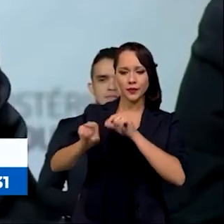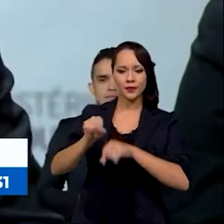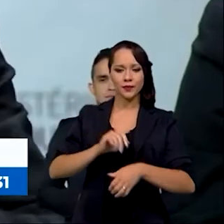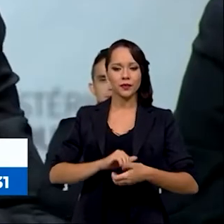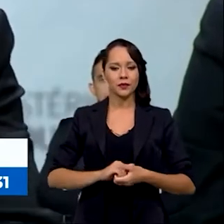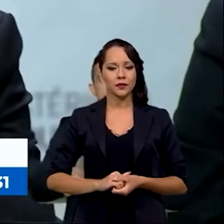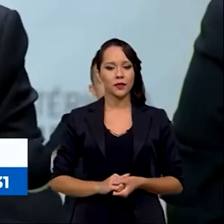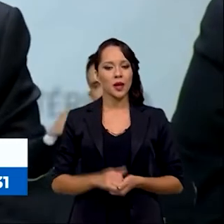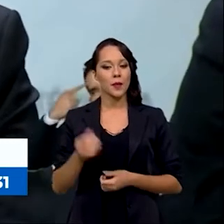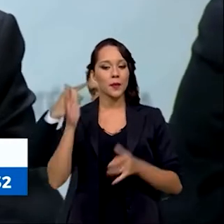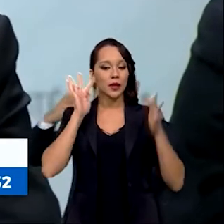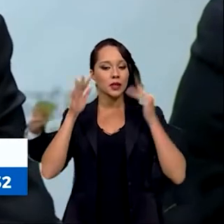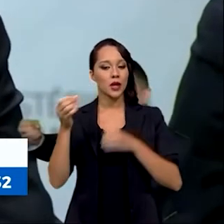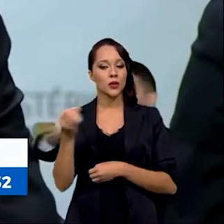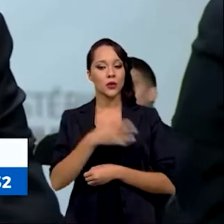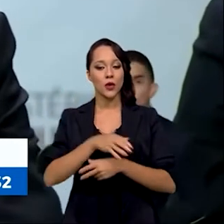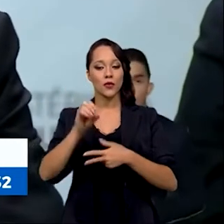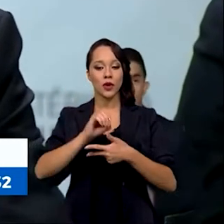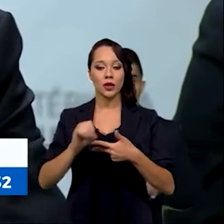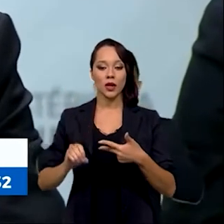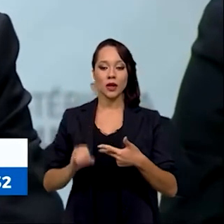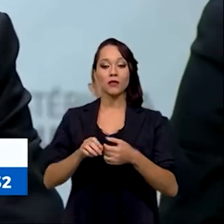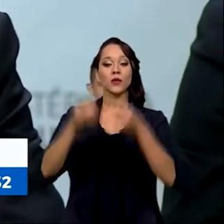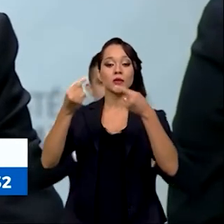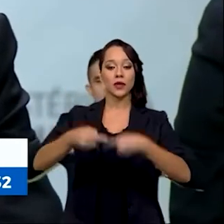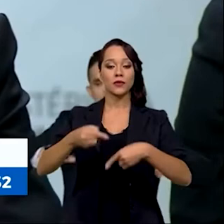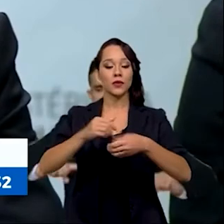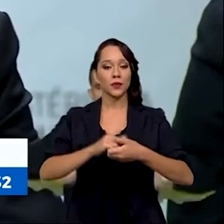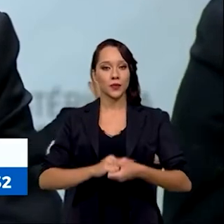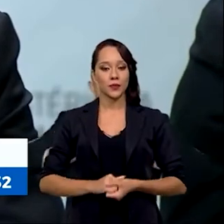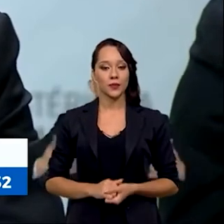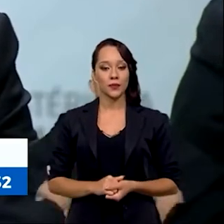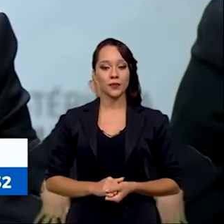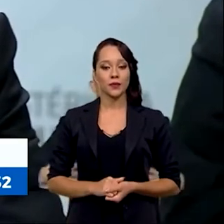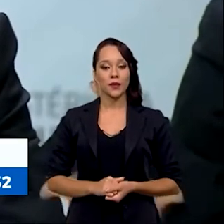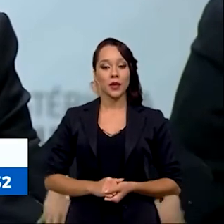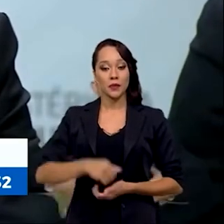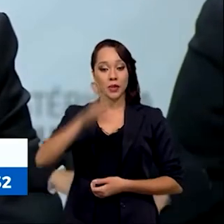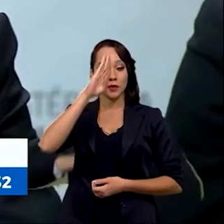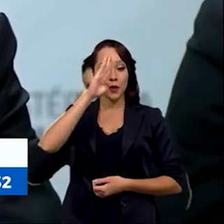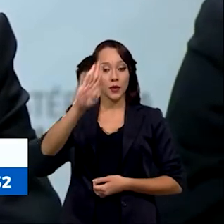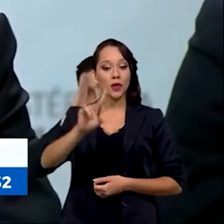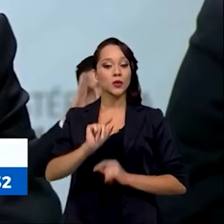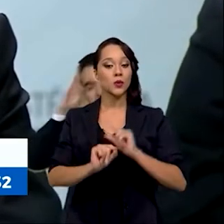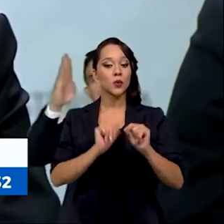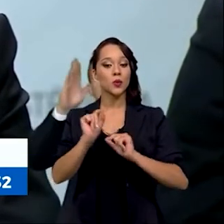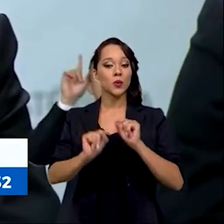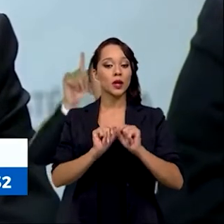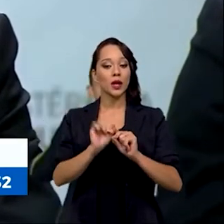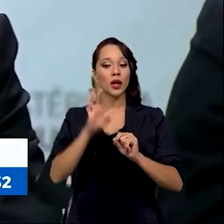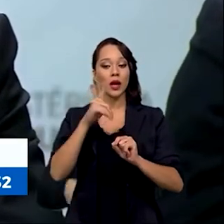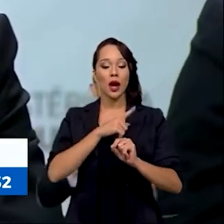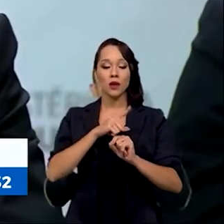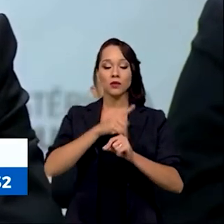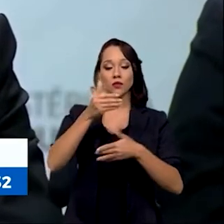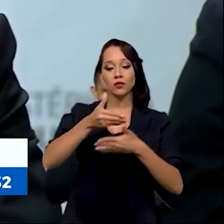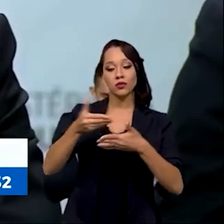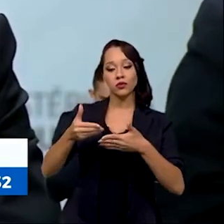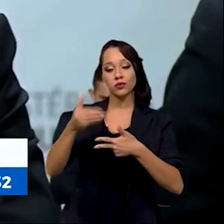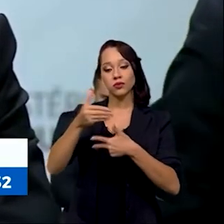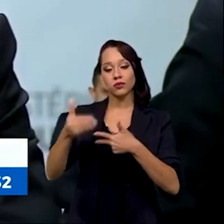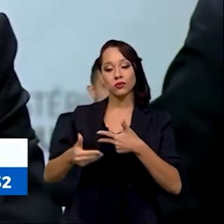pensar no novo formato do Enem foi um desafio especialmente no que se refere aos itinerários